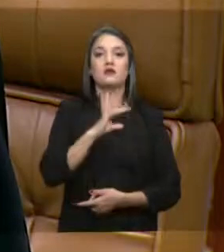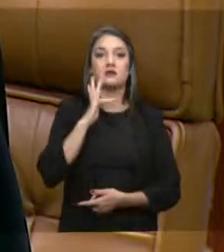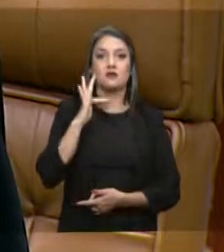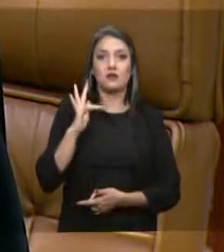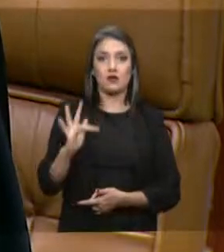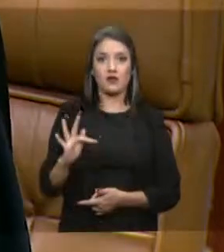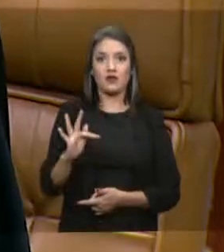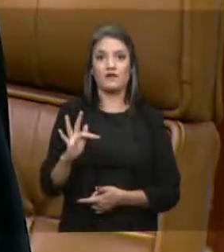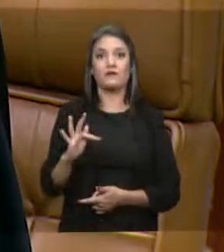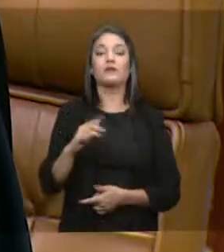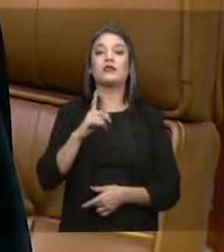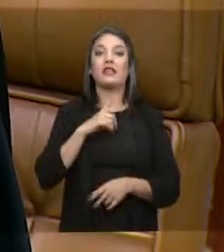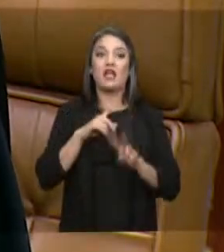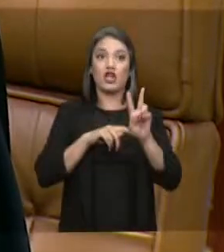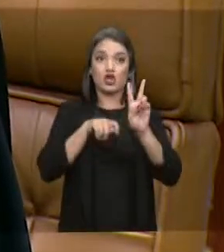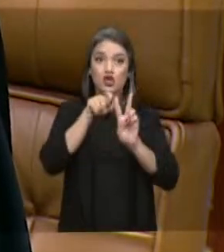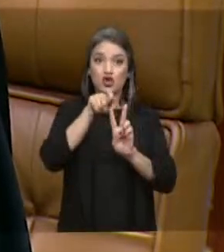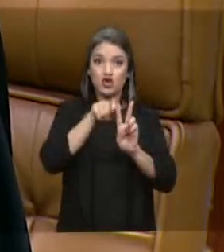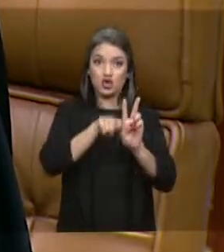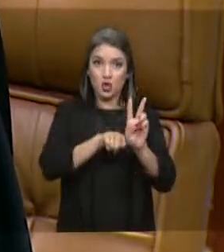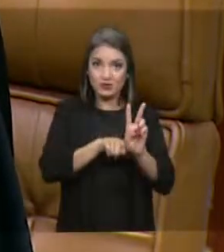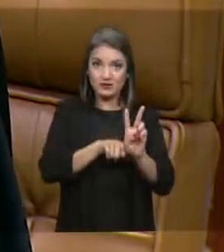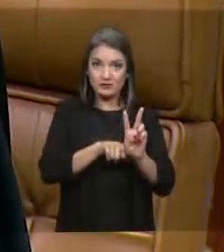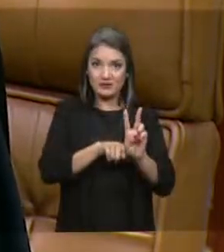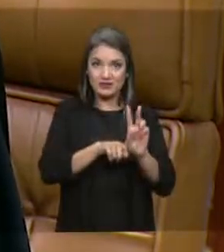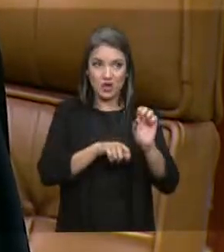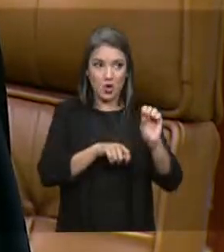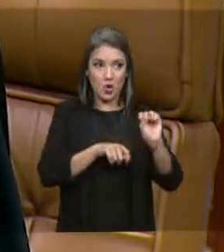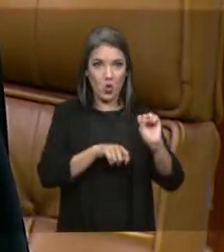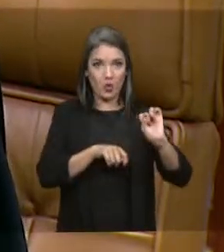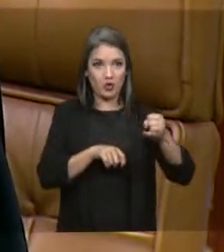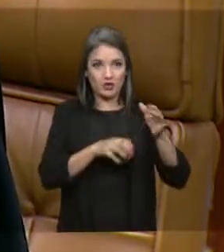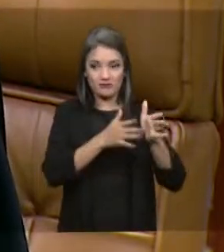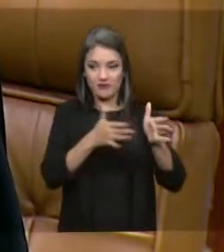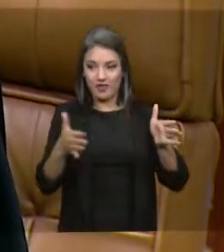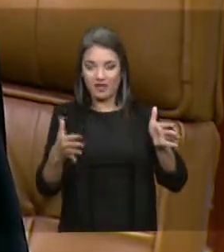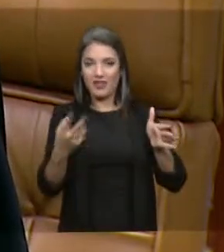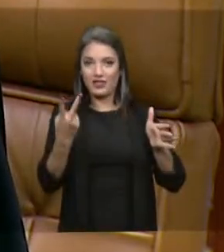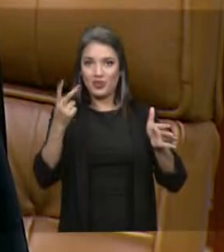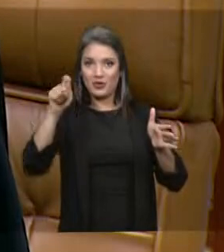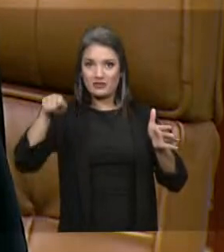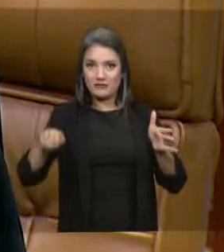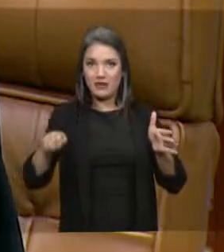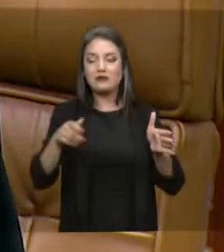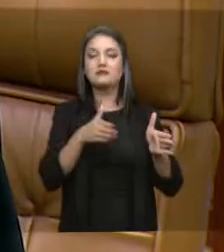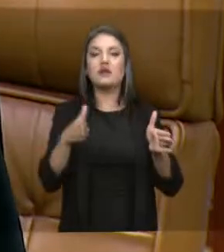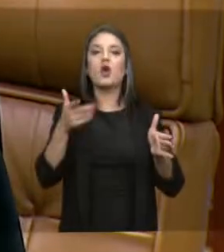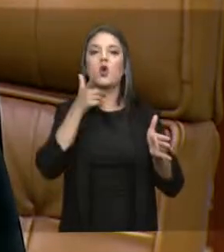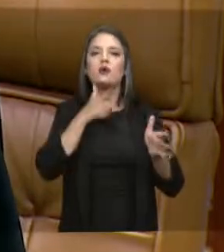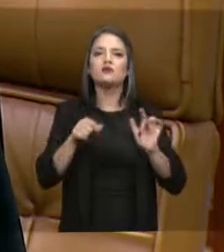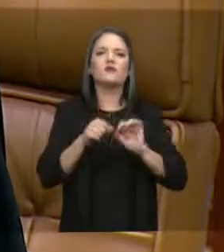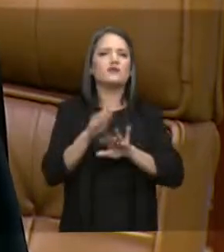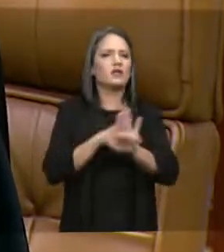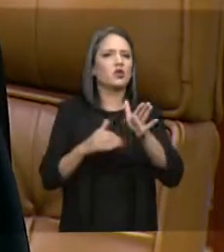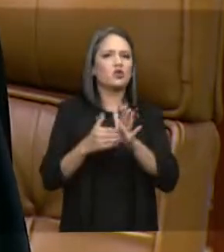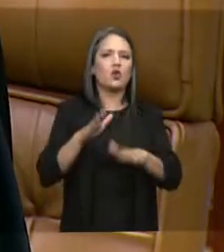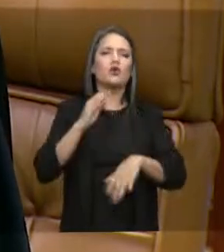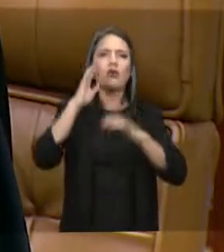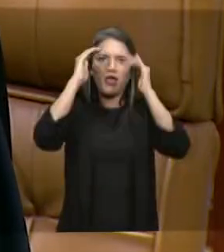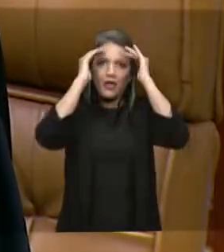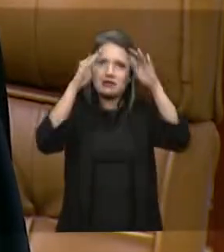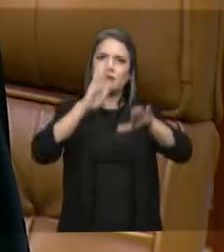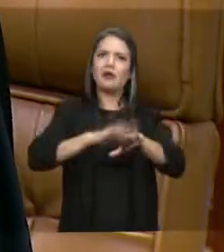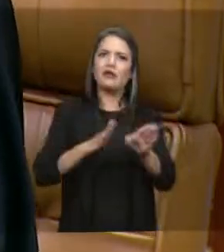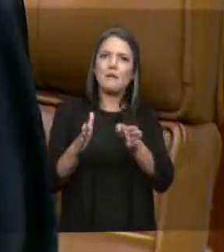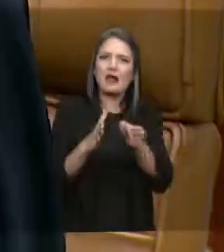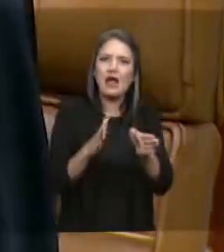é em dois meses realizou nos prazos é legais sem nenhum atropelo com